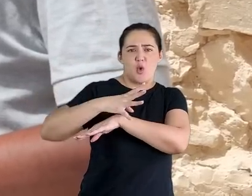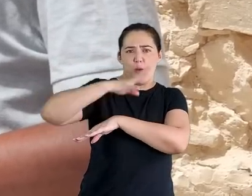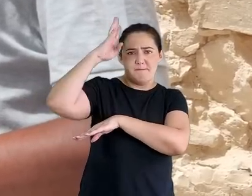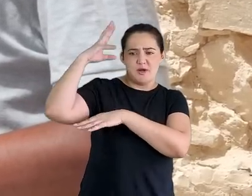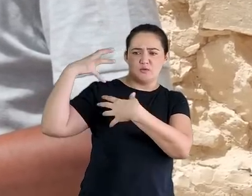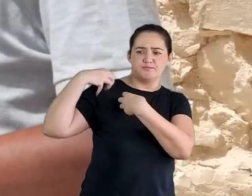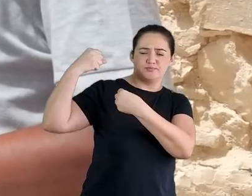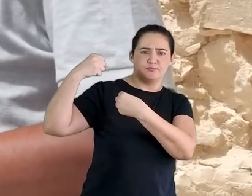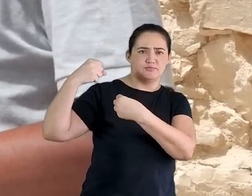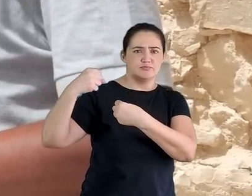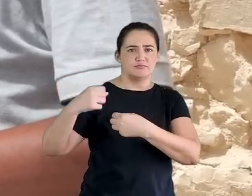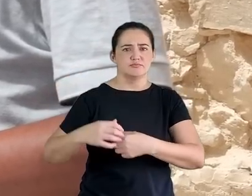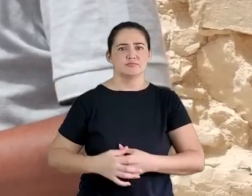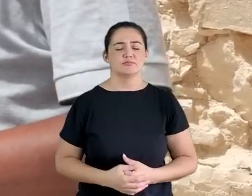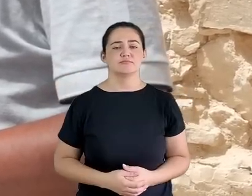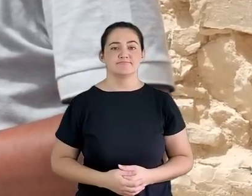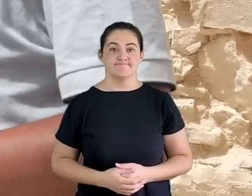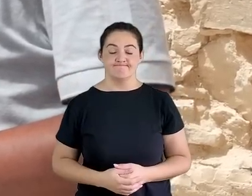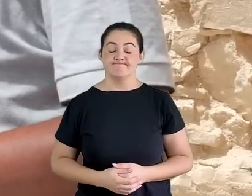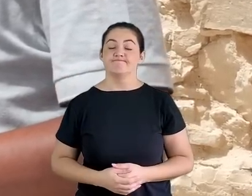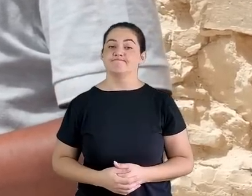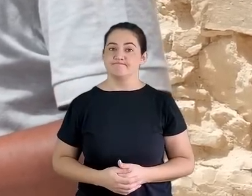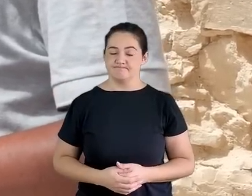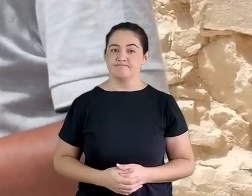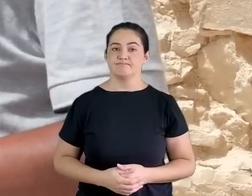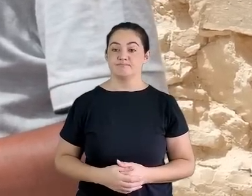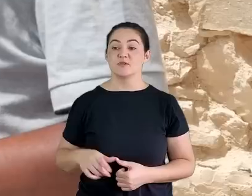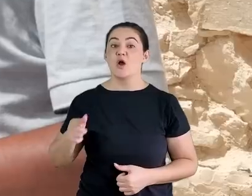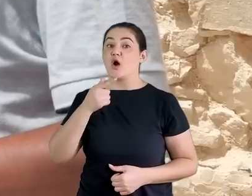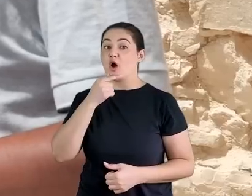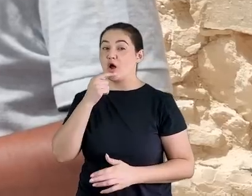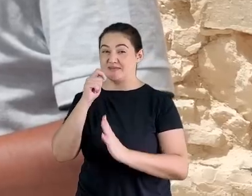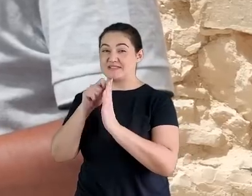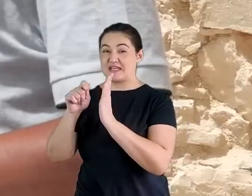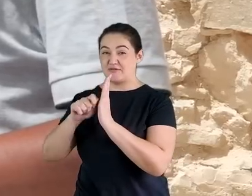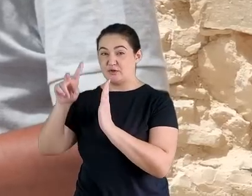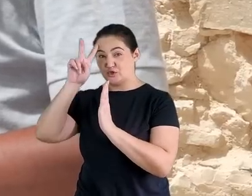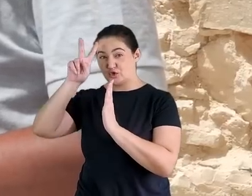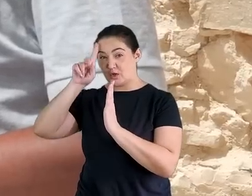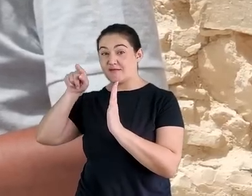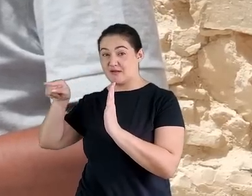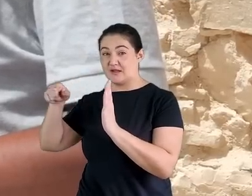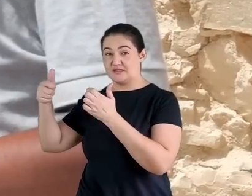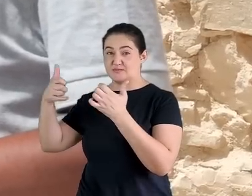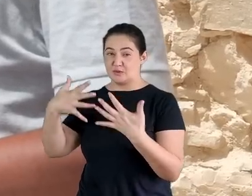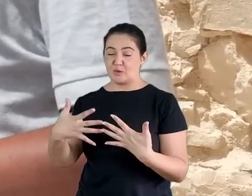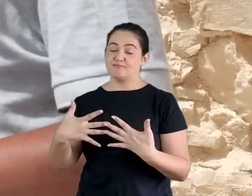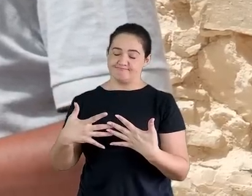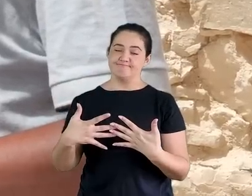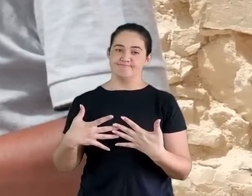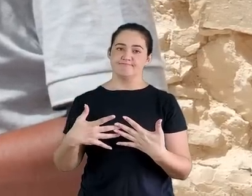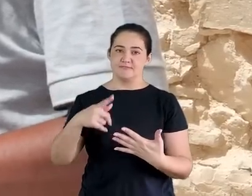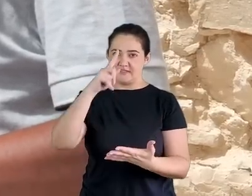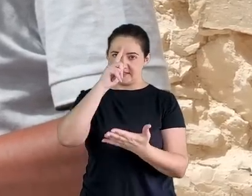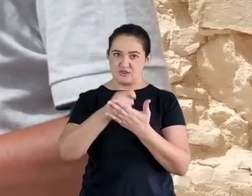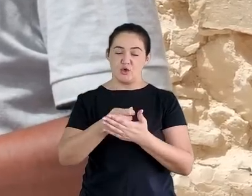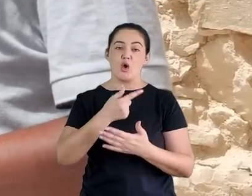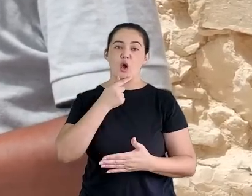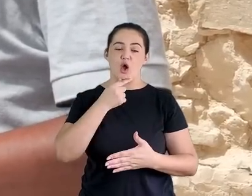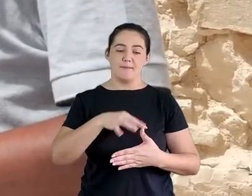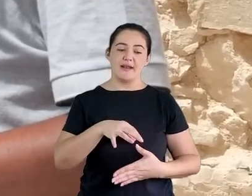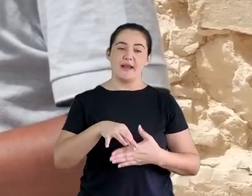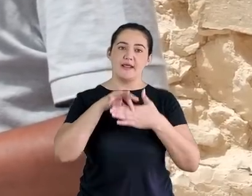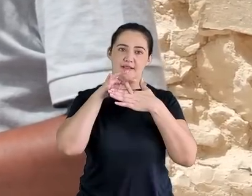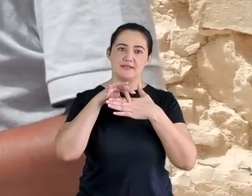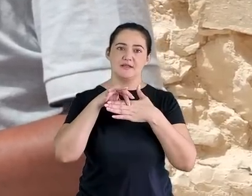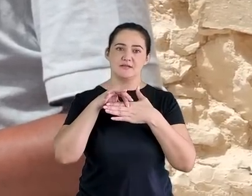romanos. E eventualmente, Josefo está nos dizendo que esta foi a decisão. E como Eleazar, o líder